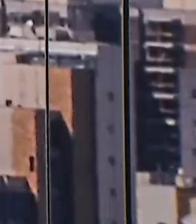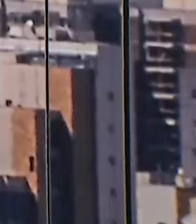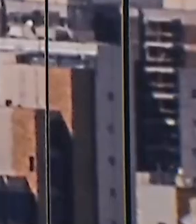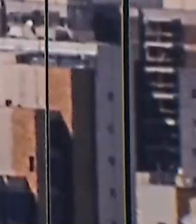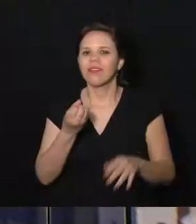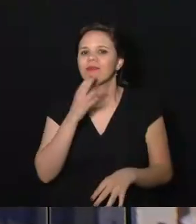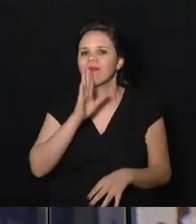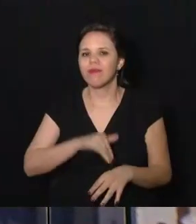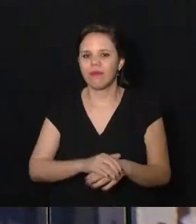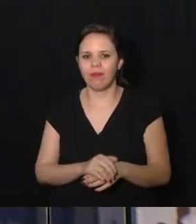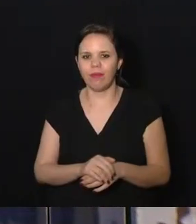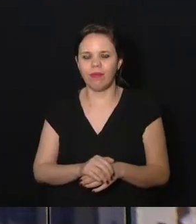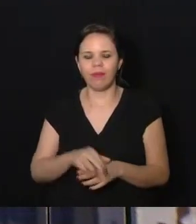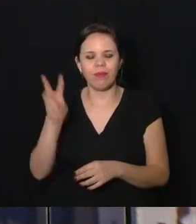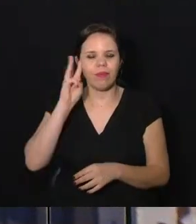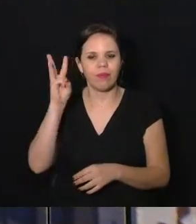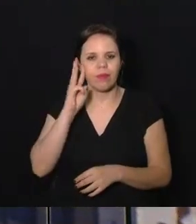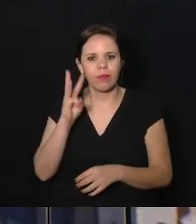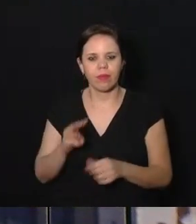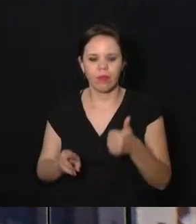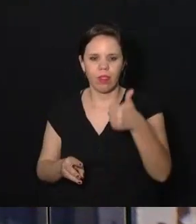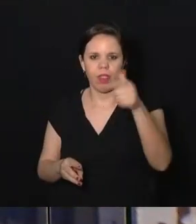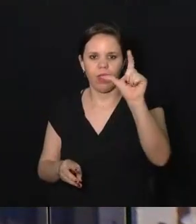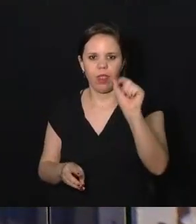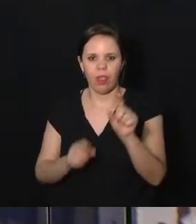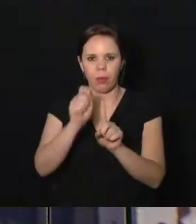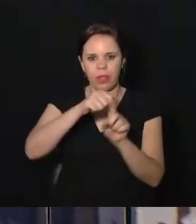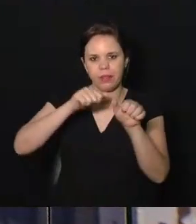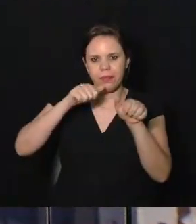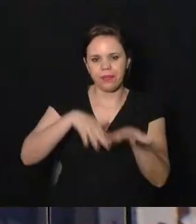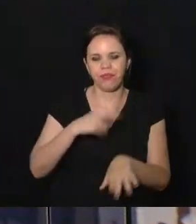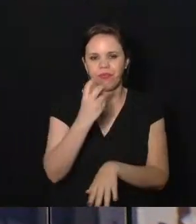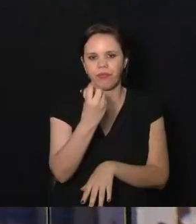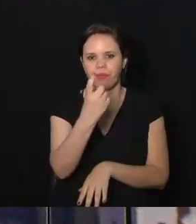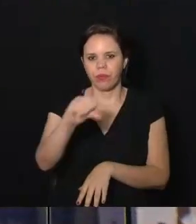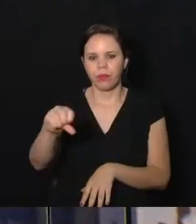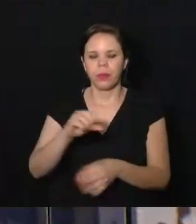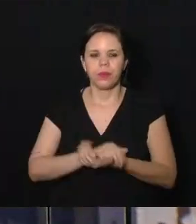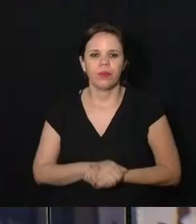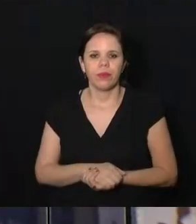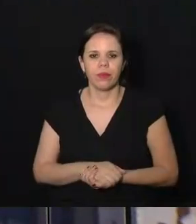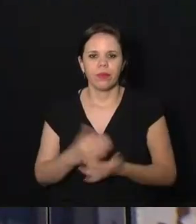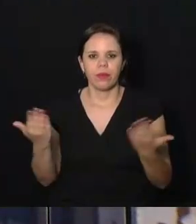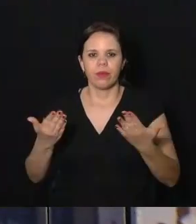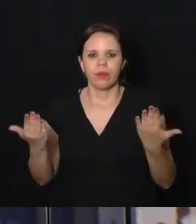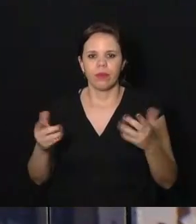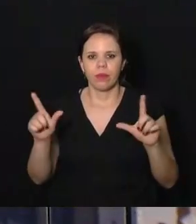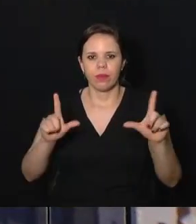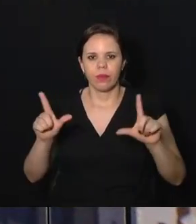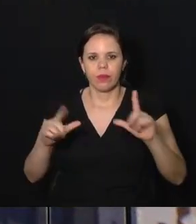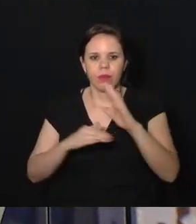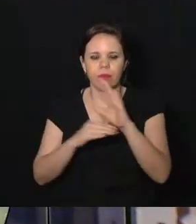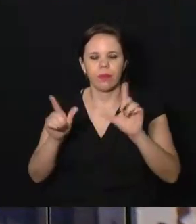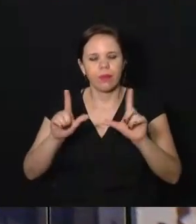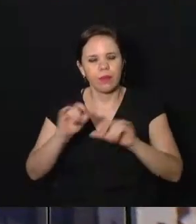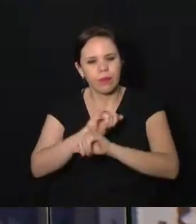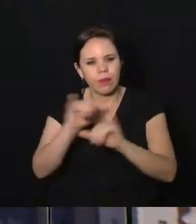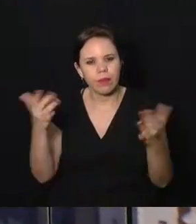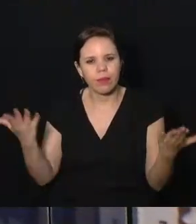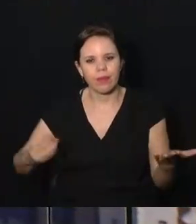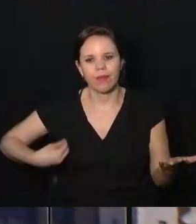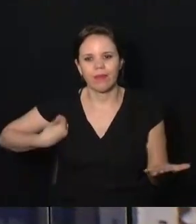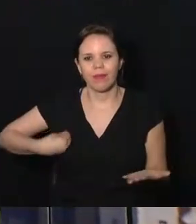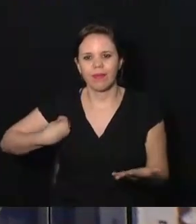Olá, boa tarde. Terça-feira, dia 10 de setembro de 2019. Está no ar o Jornal Câmara Notícia